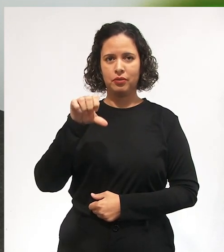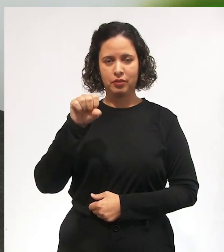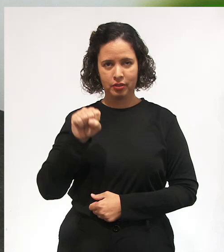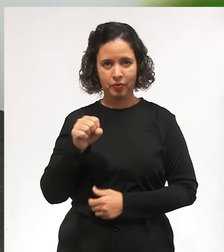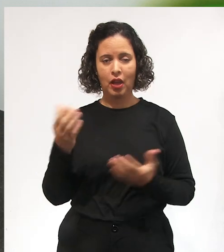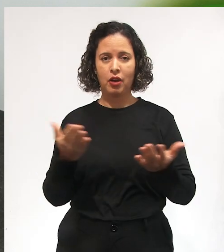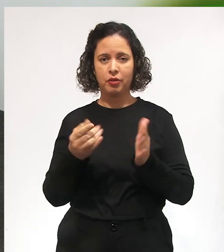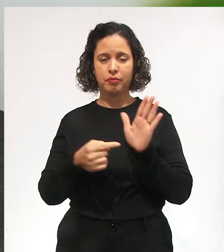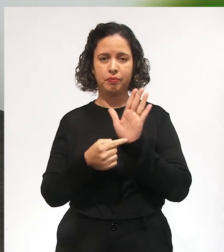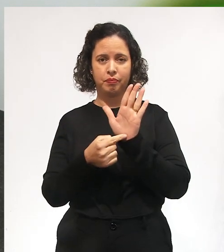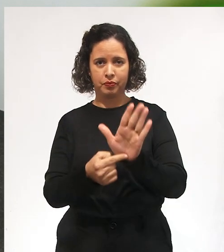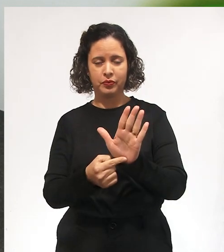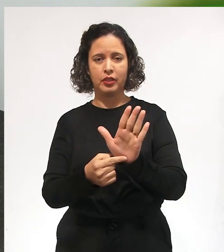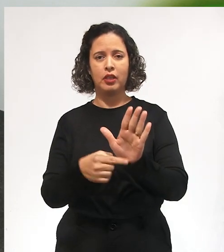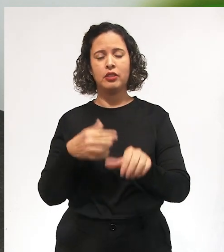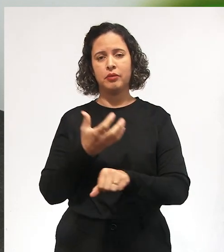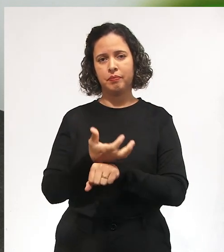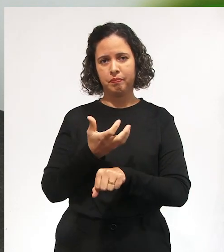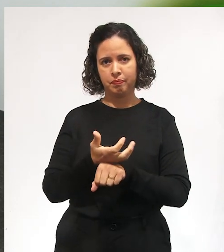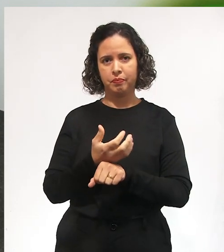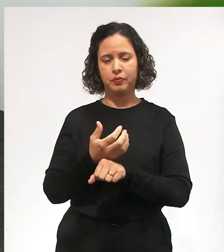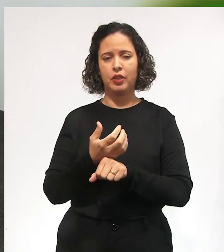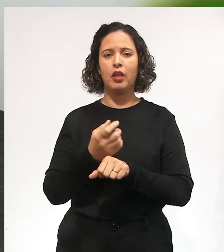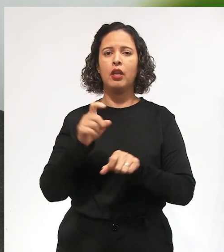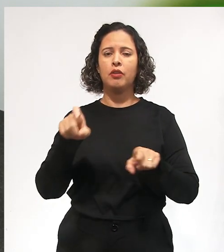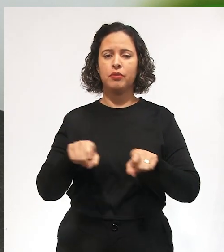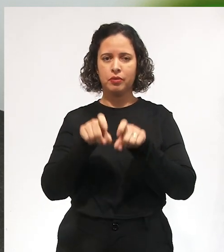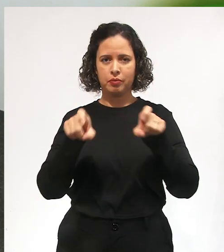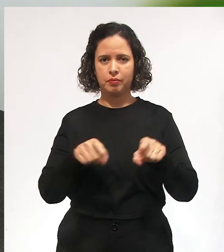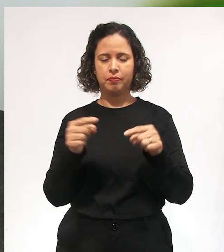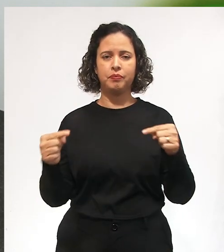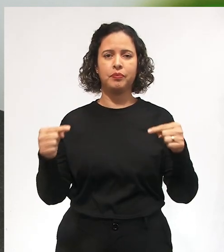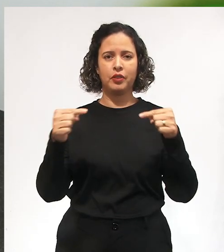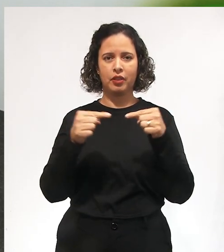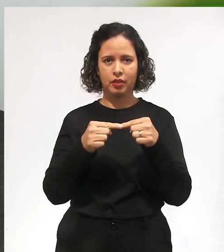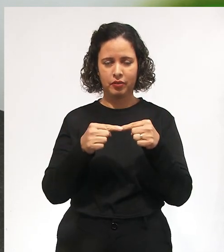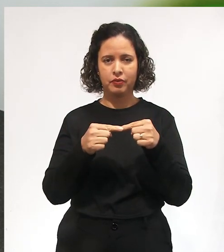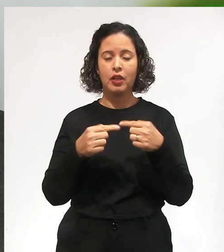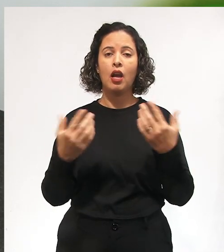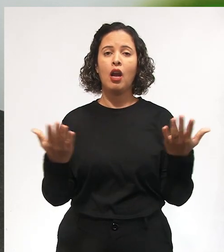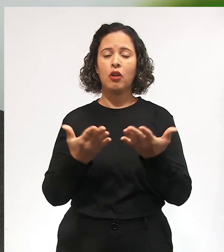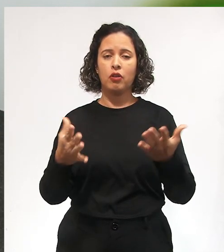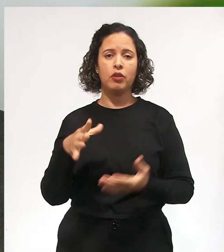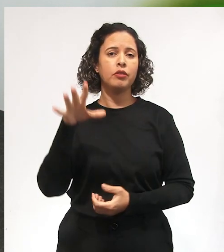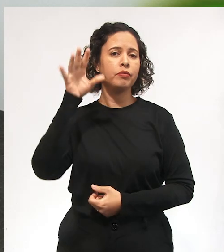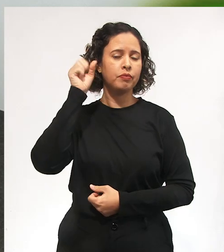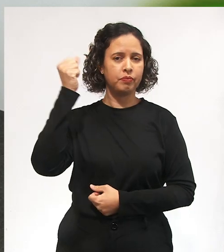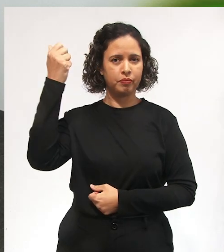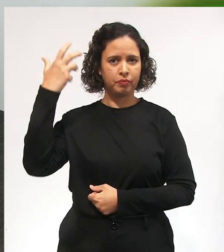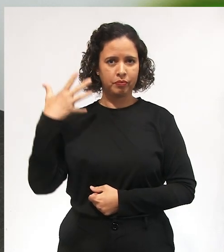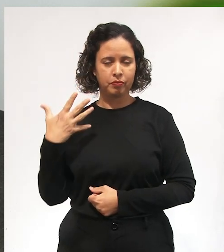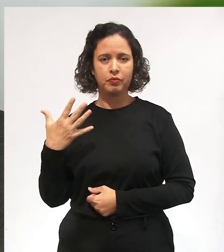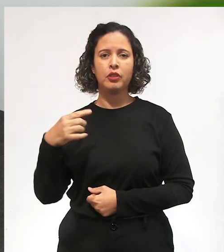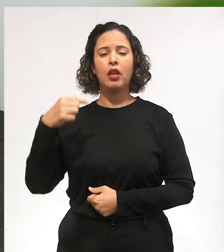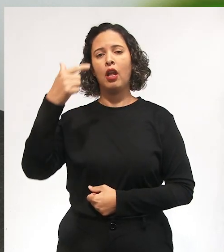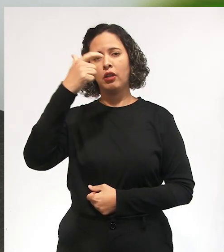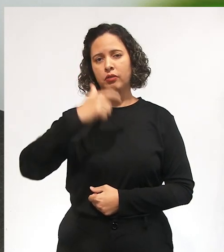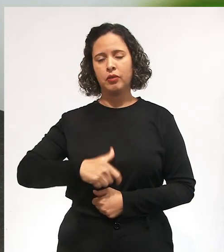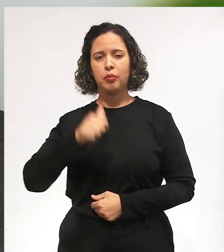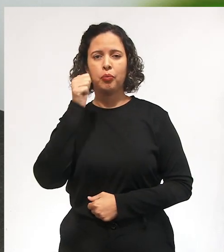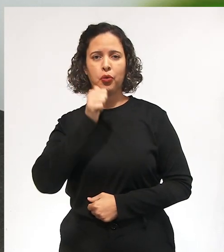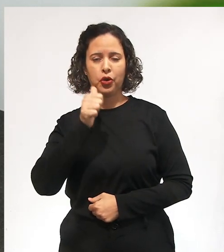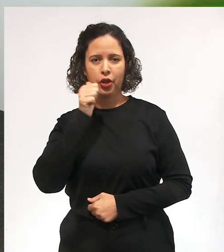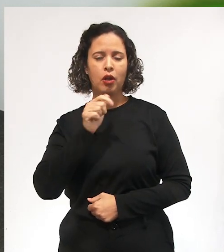disciplina Informática Aplicada. Antes de começar esse momento, eu vou fazer a minha audiodescrição. Eu sou mulher,